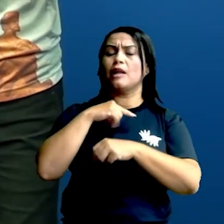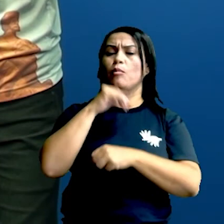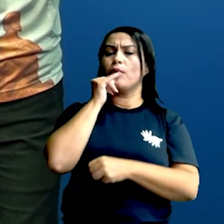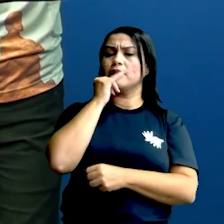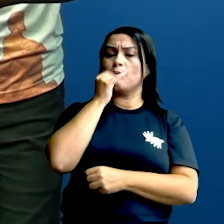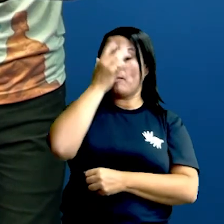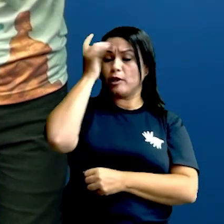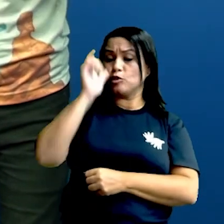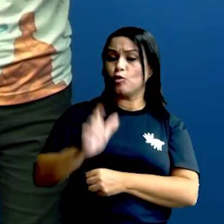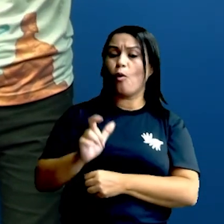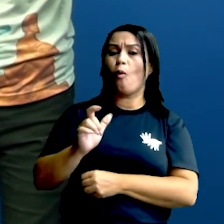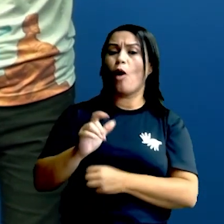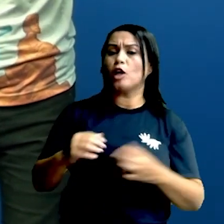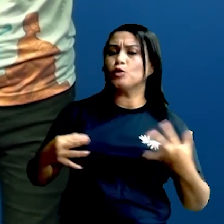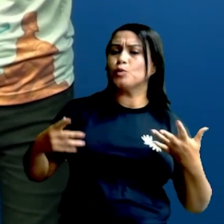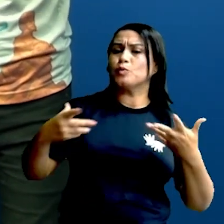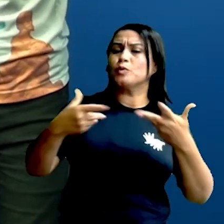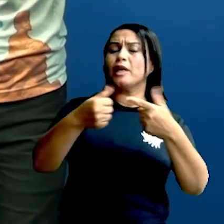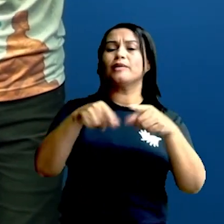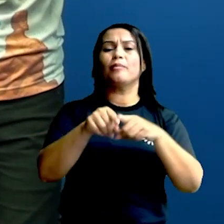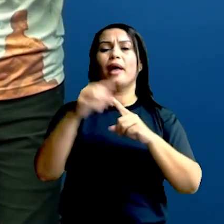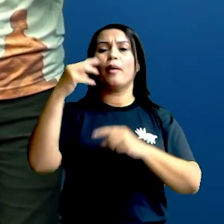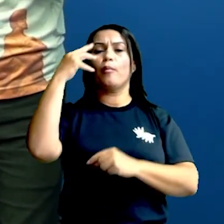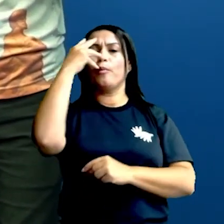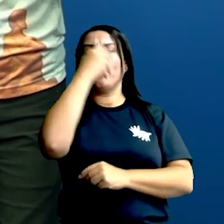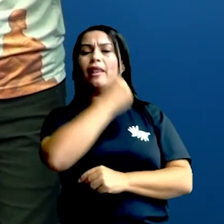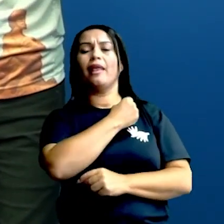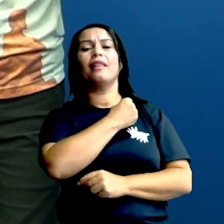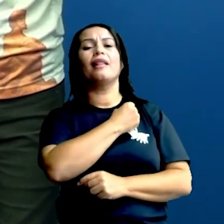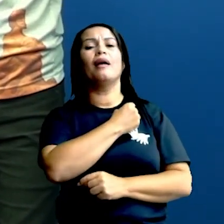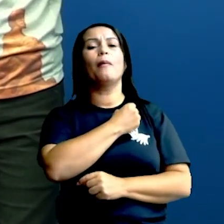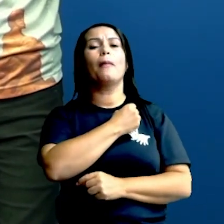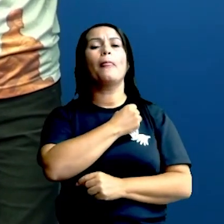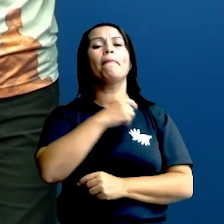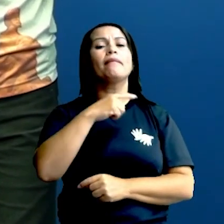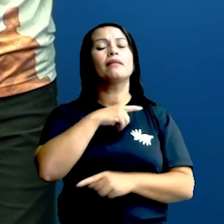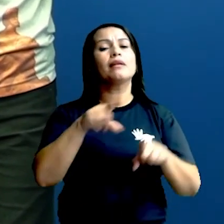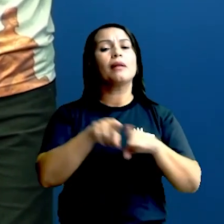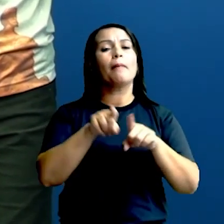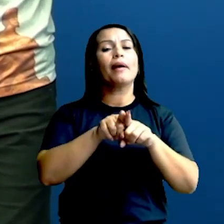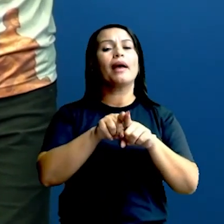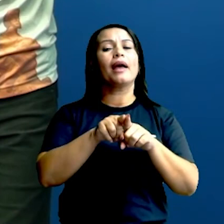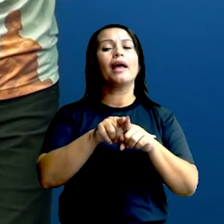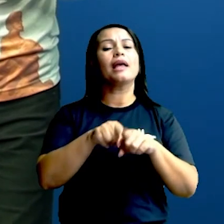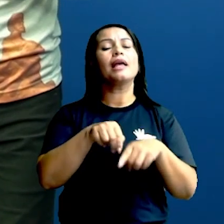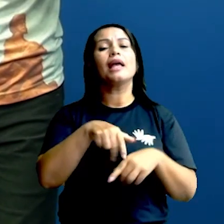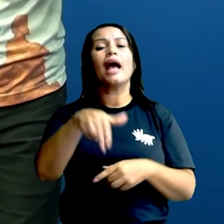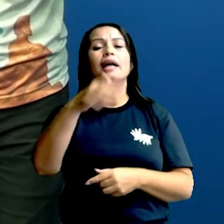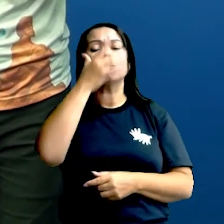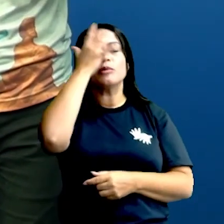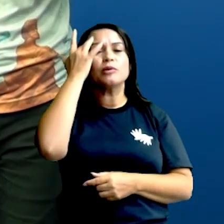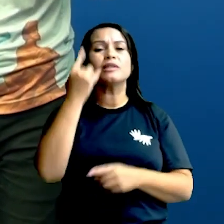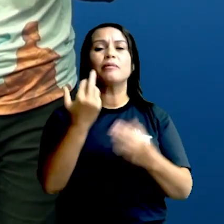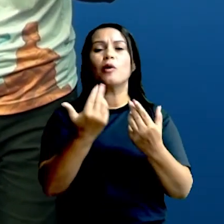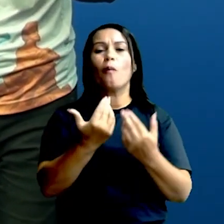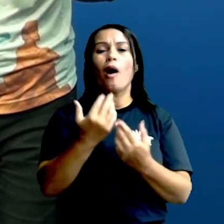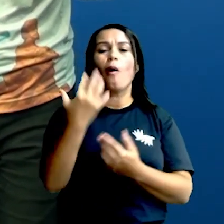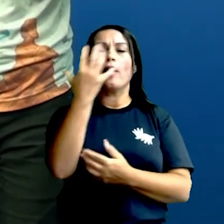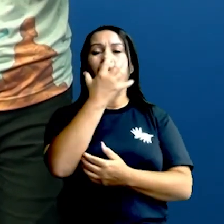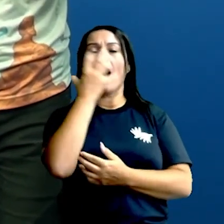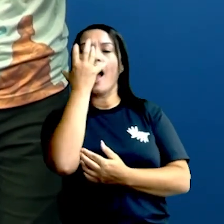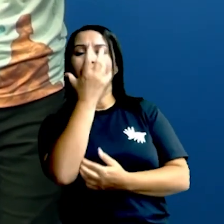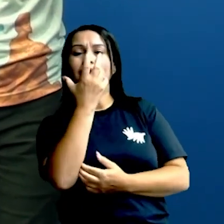sucesso, é uma pessoa bonita, uma pessoa que encanta por onde passa, assim como a árvore encanta a quem